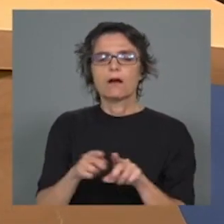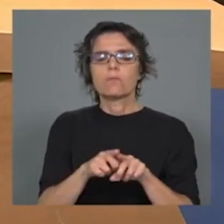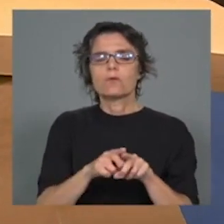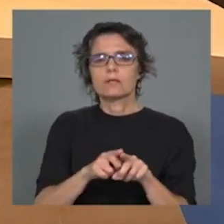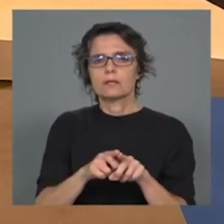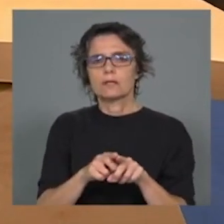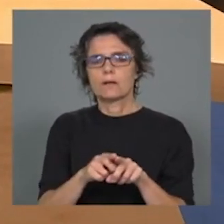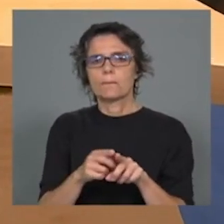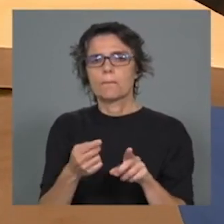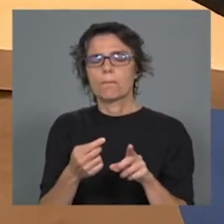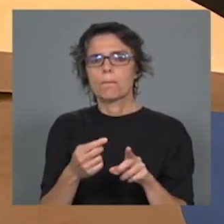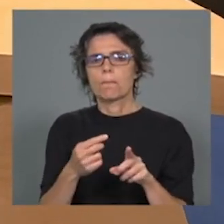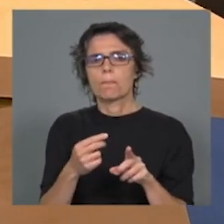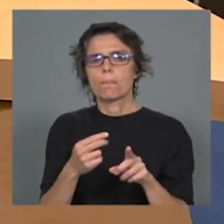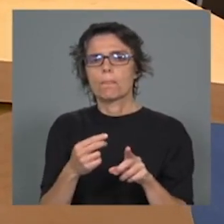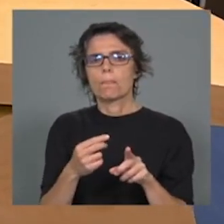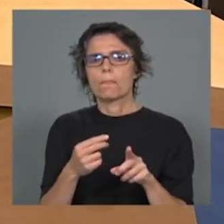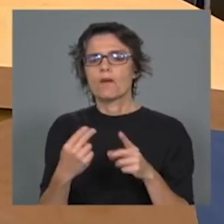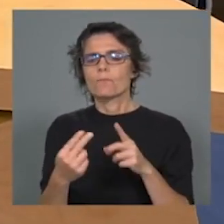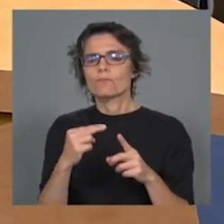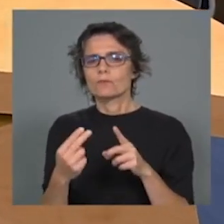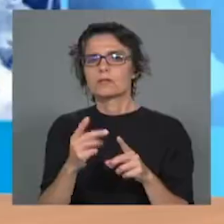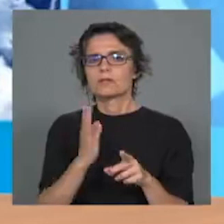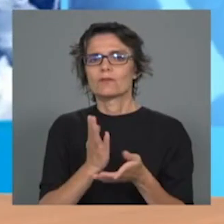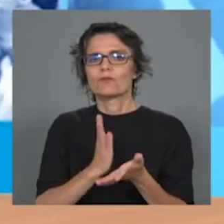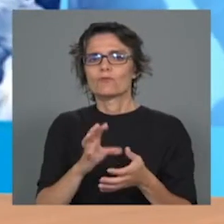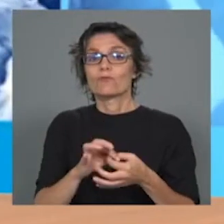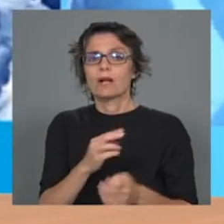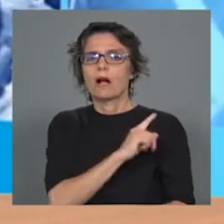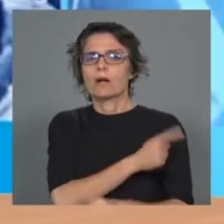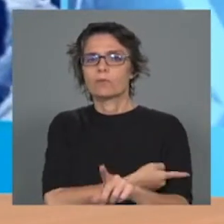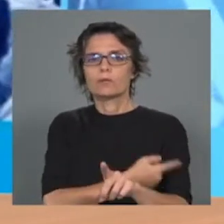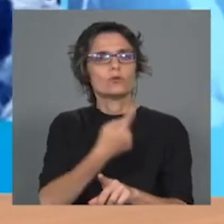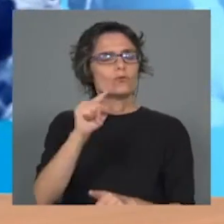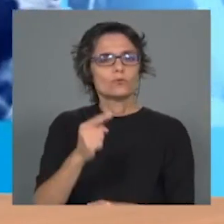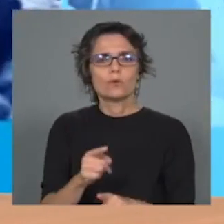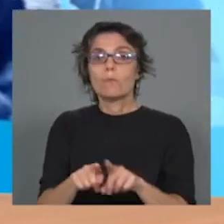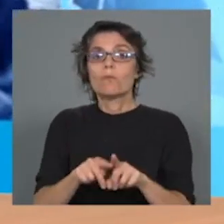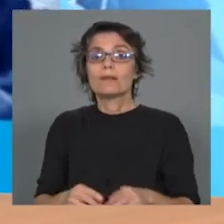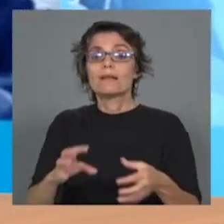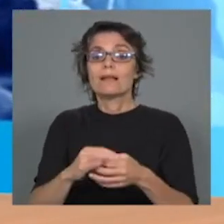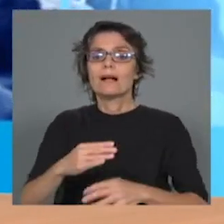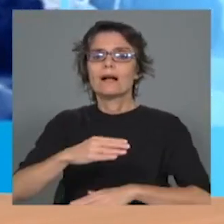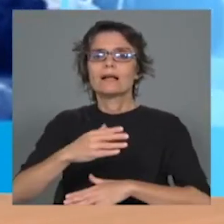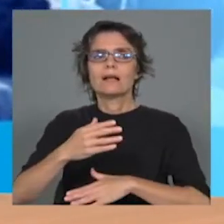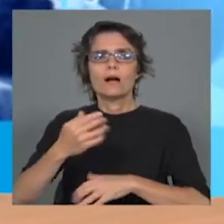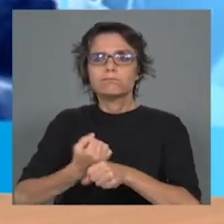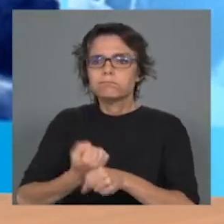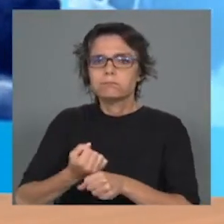política pelo poder, mas é a política pelo serviço, que não é a política